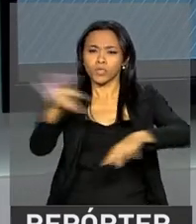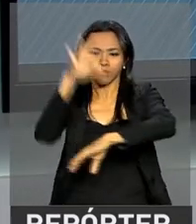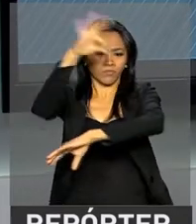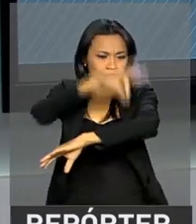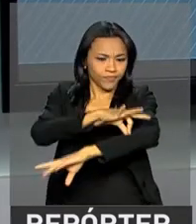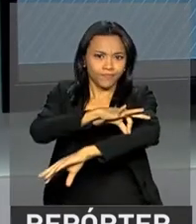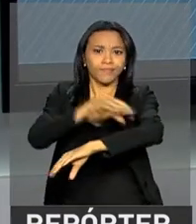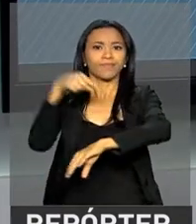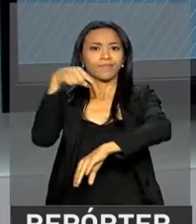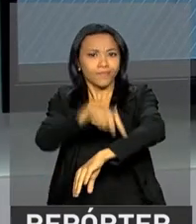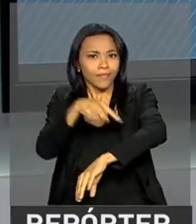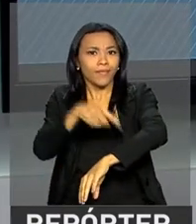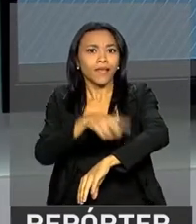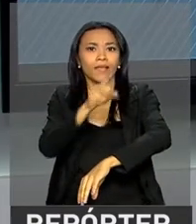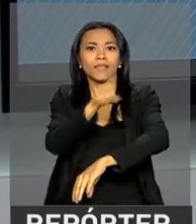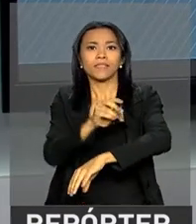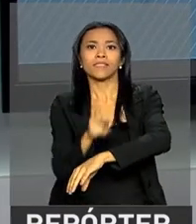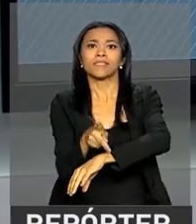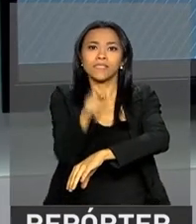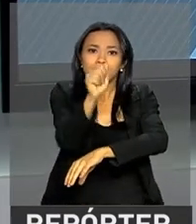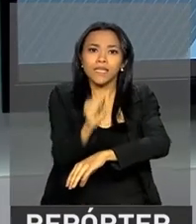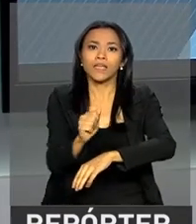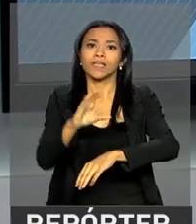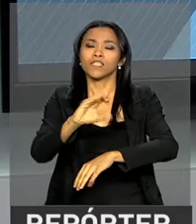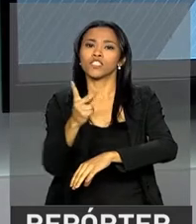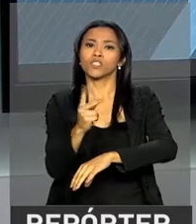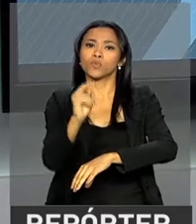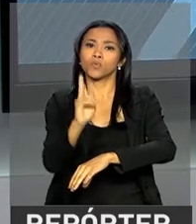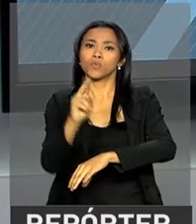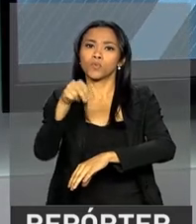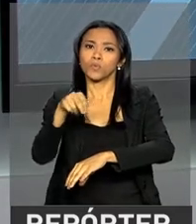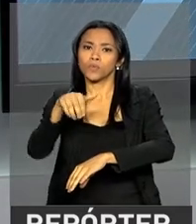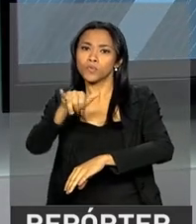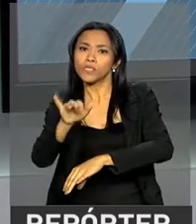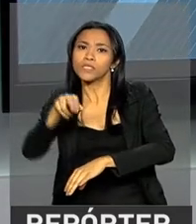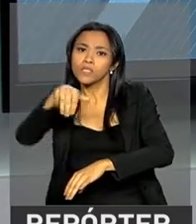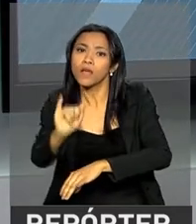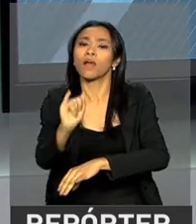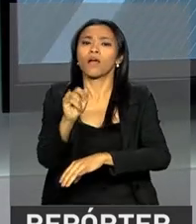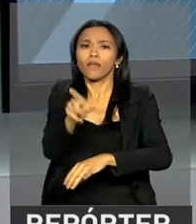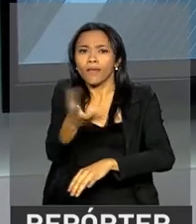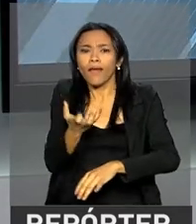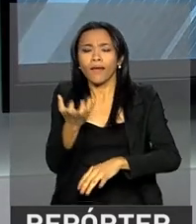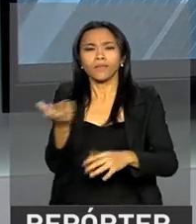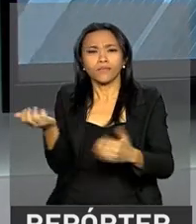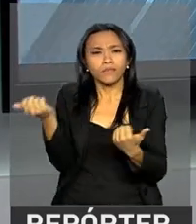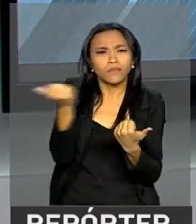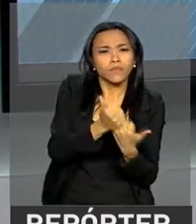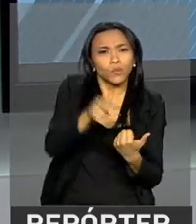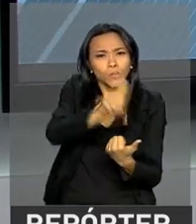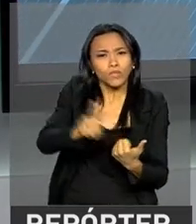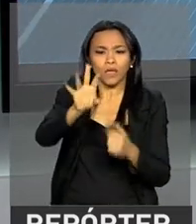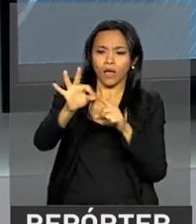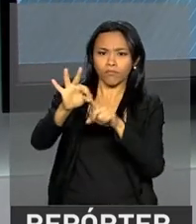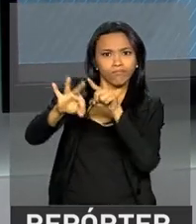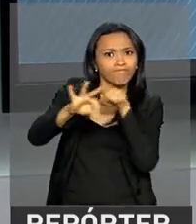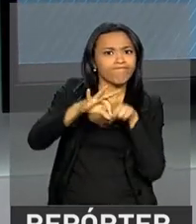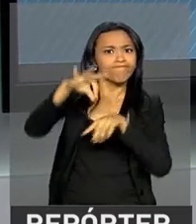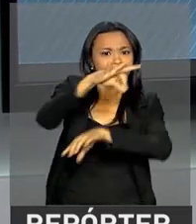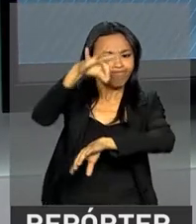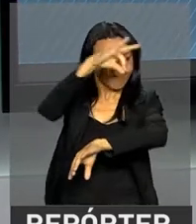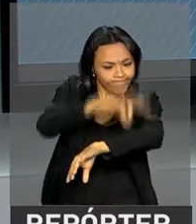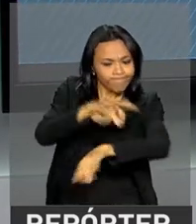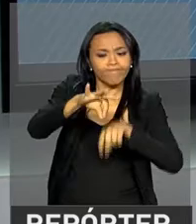e essa arma é o próprio mosquito pesquisadores da fiocruz querem trocar o aedes transmissor de doença por